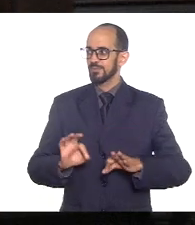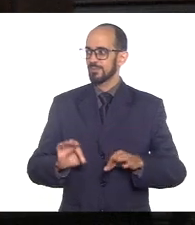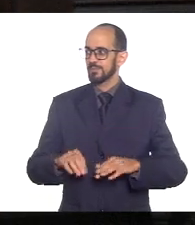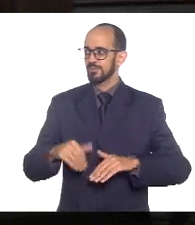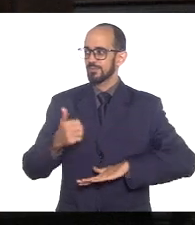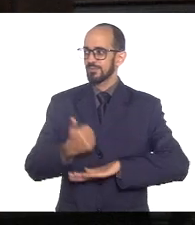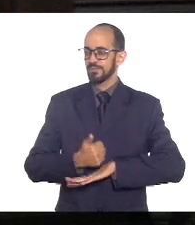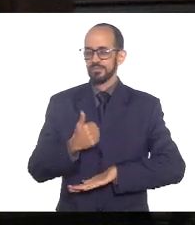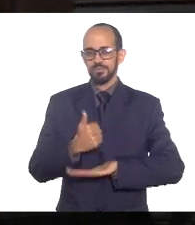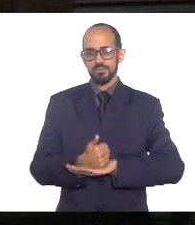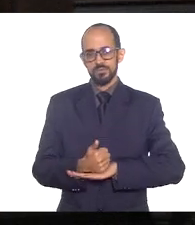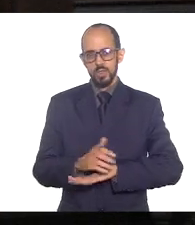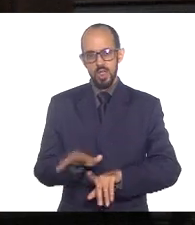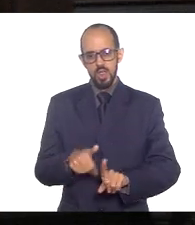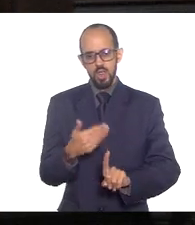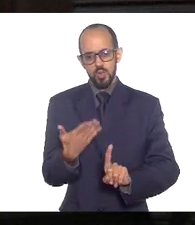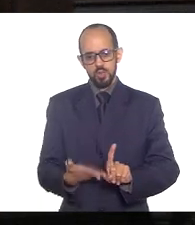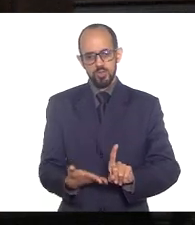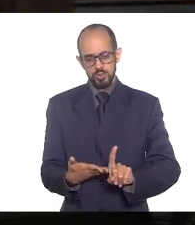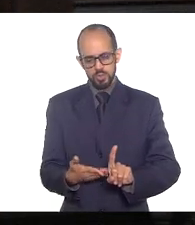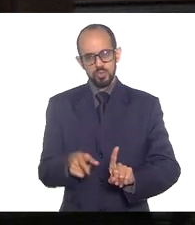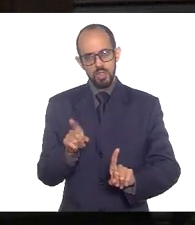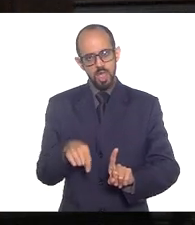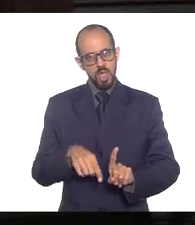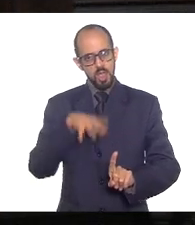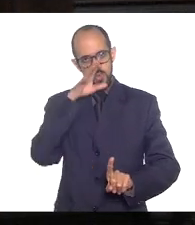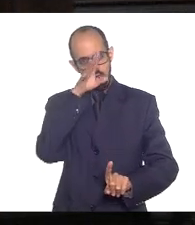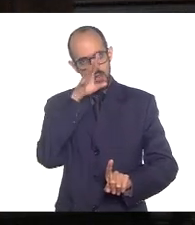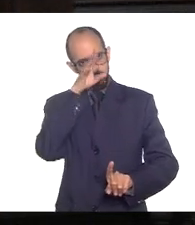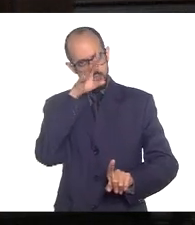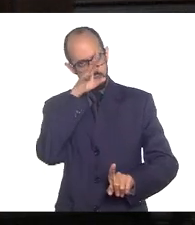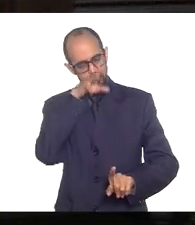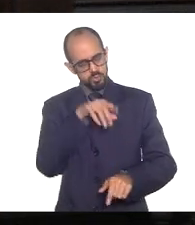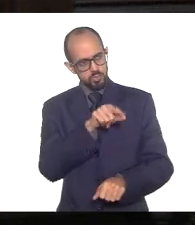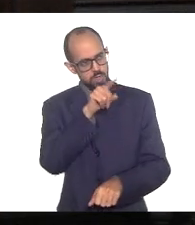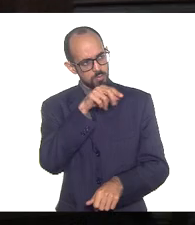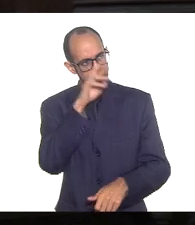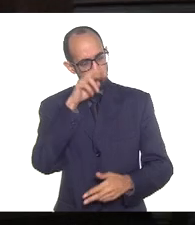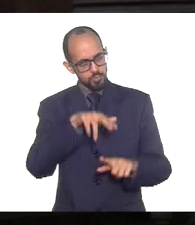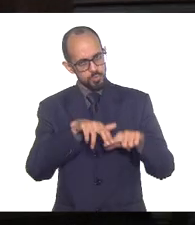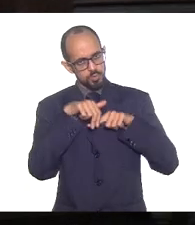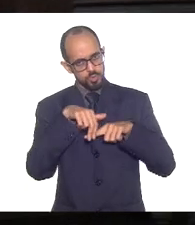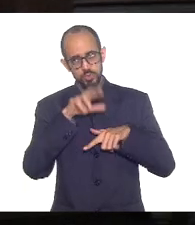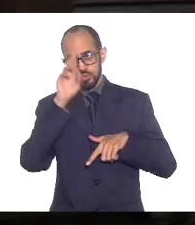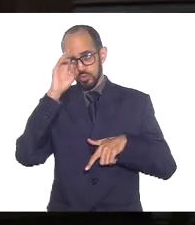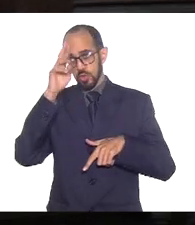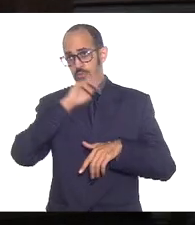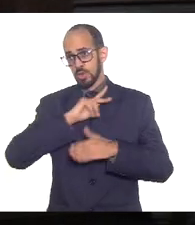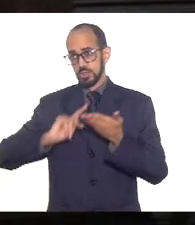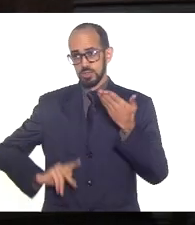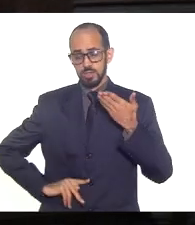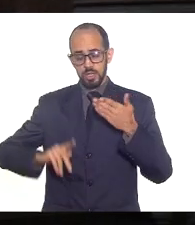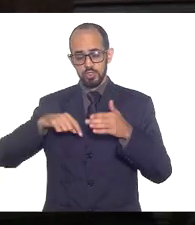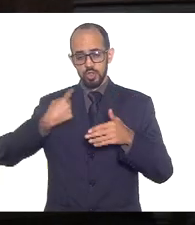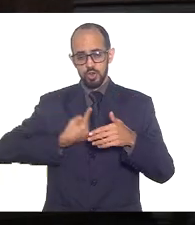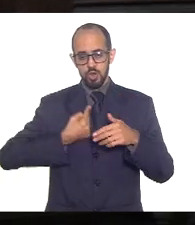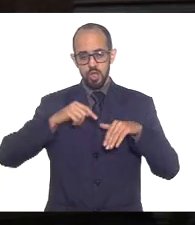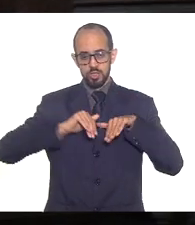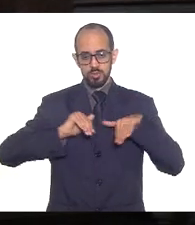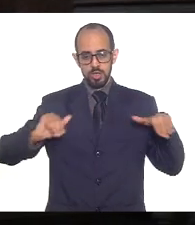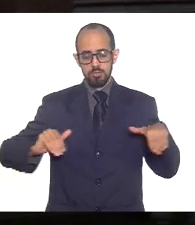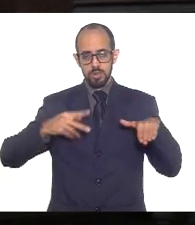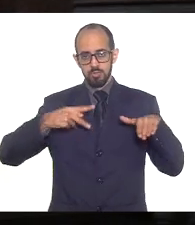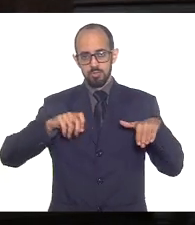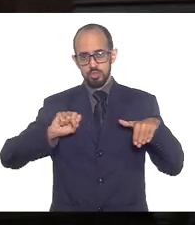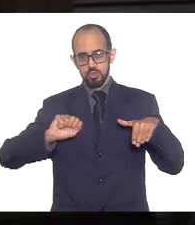porque conhecido isso é escandaloso É por isso senhor presidente que nós estamos encaminhando aqui pela bancada